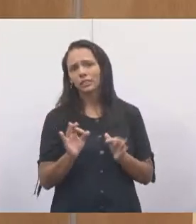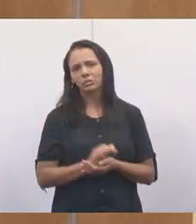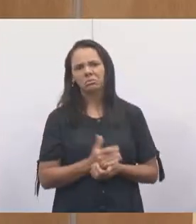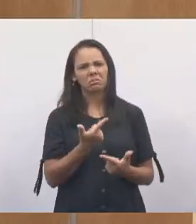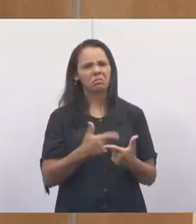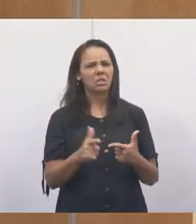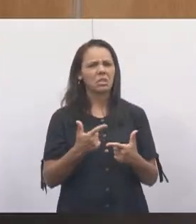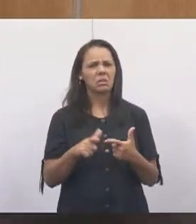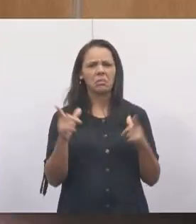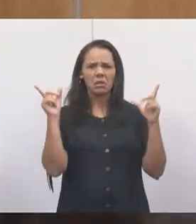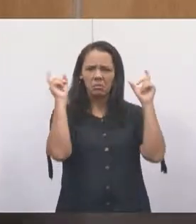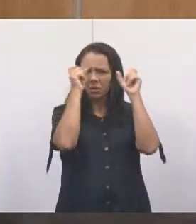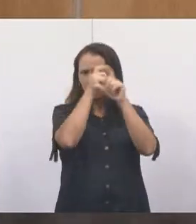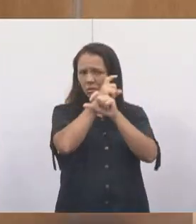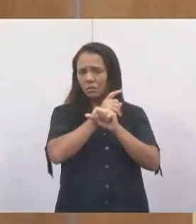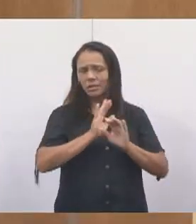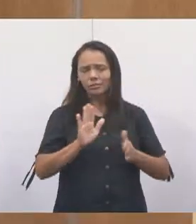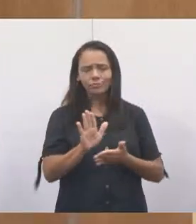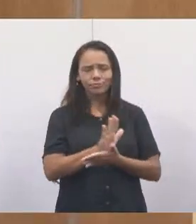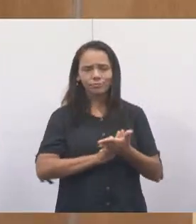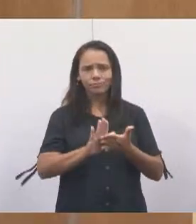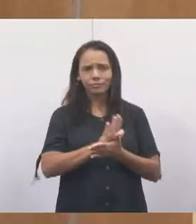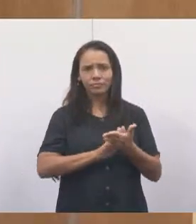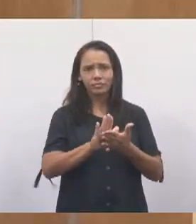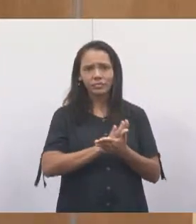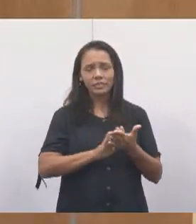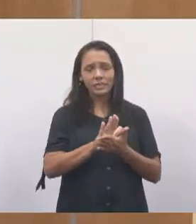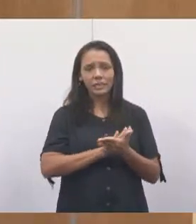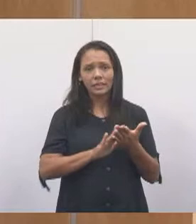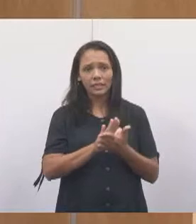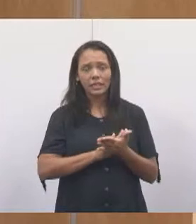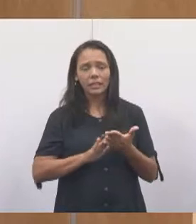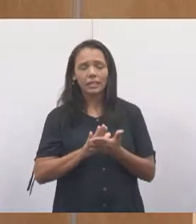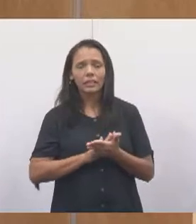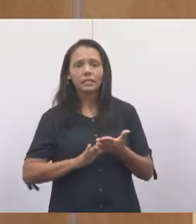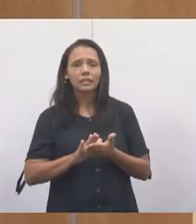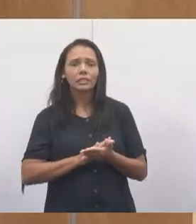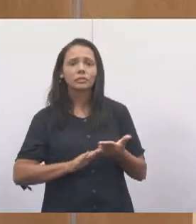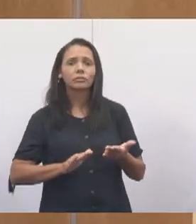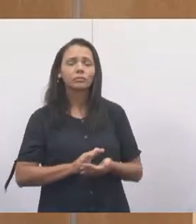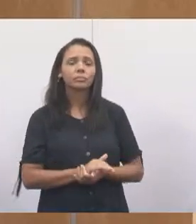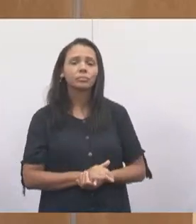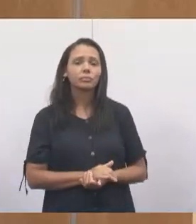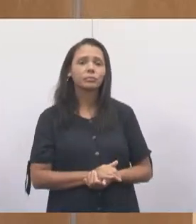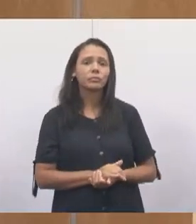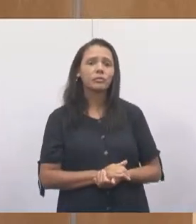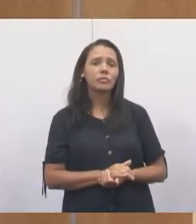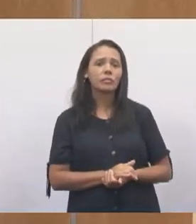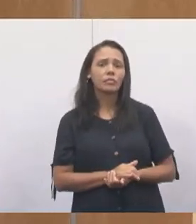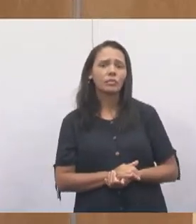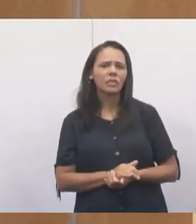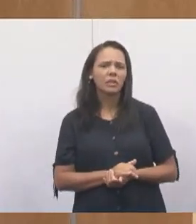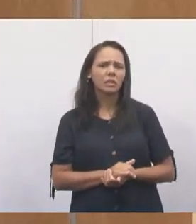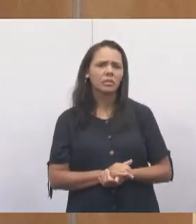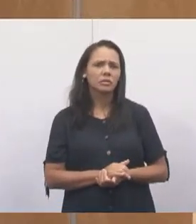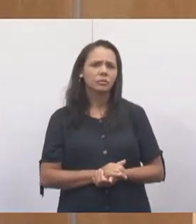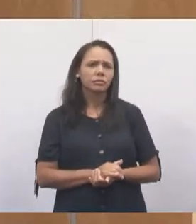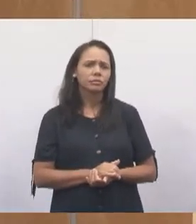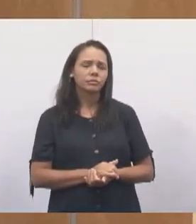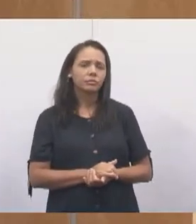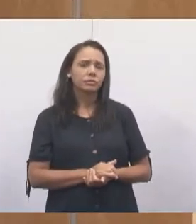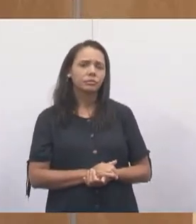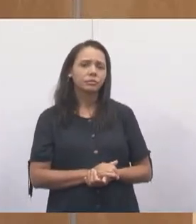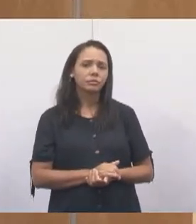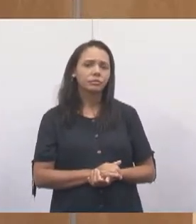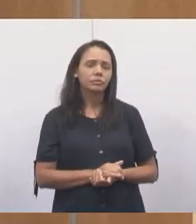7 cabeças. Quando fala do bicho de 7 cabeças, é quando o projeto é complicado.